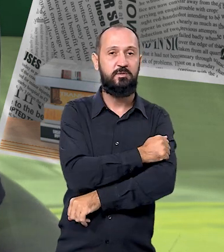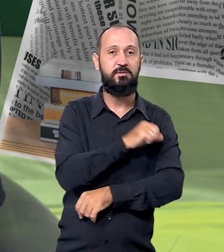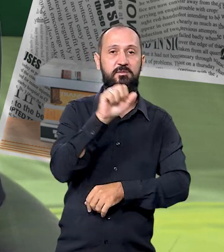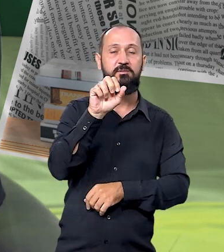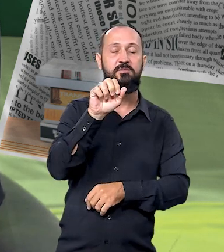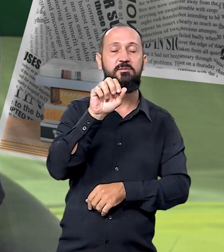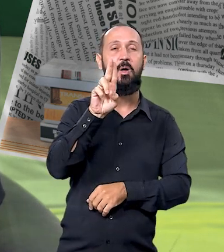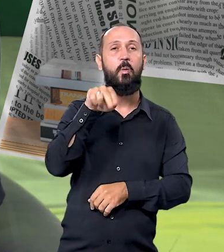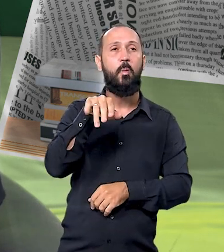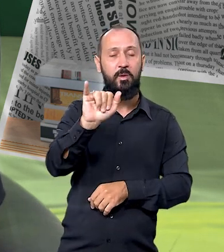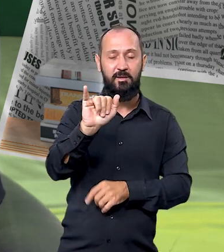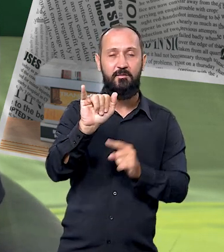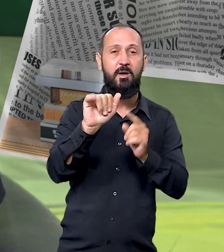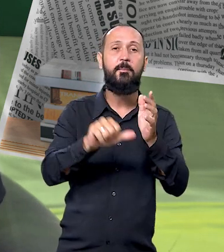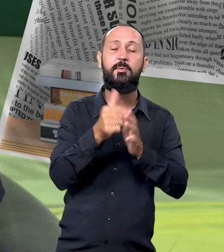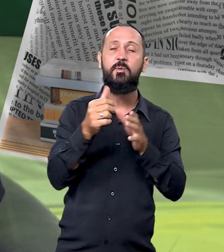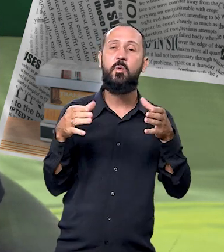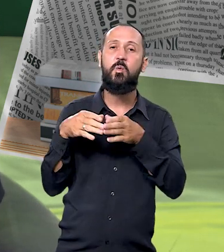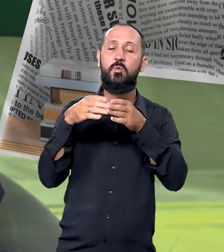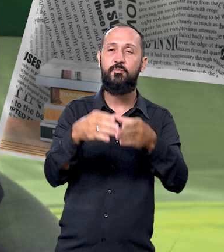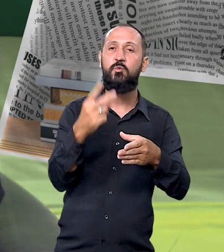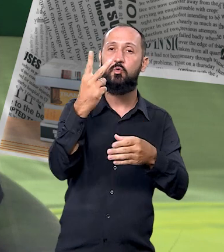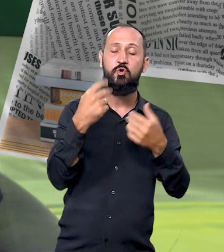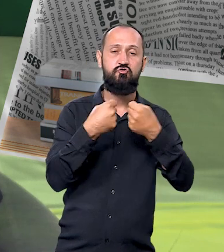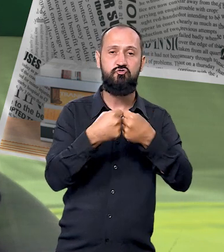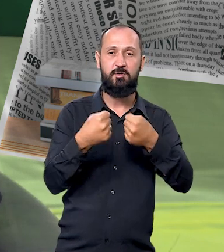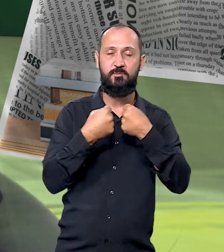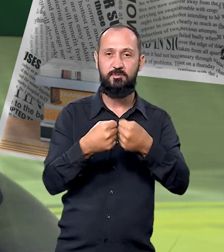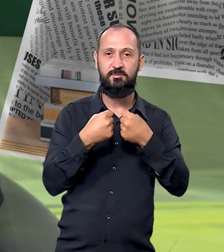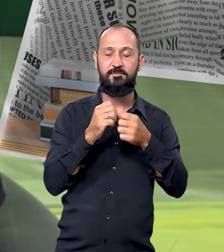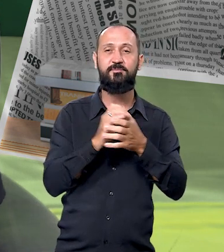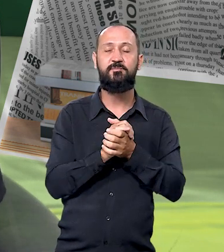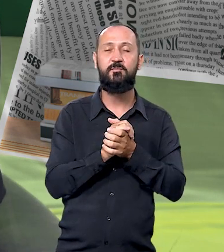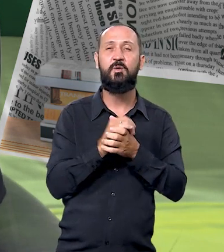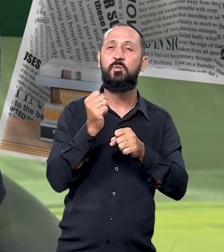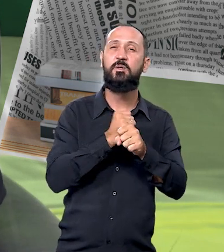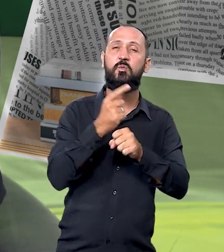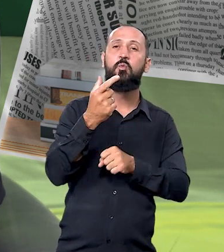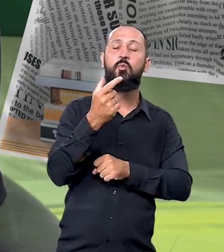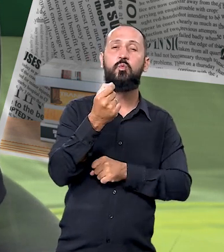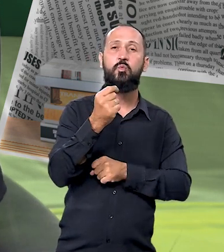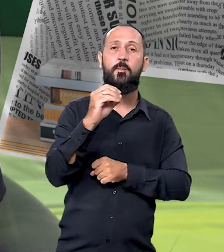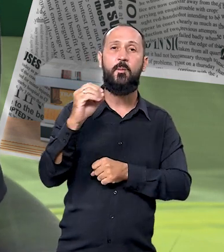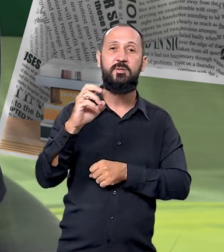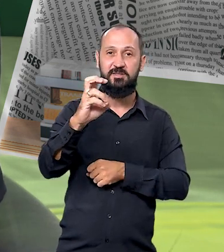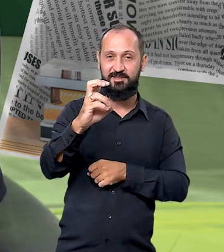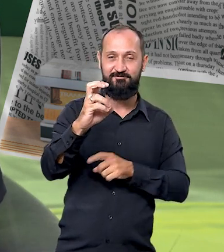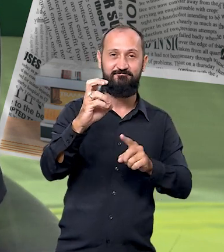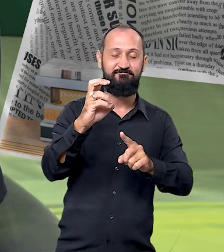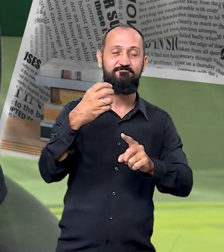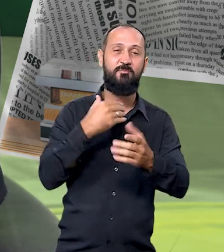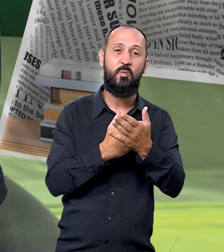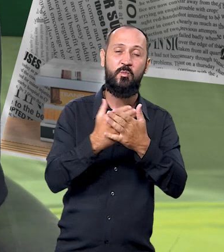estudantes da Uni. Eu lembro que o Mato Grosso do Sul foi a delegação que levou 2 ônibus para esse encontro e foi em 2005. Então,